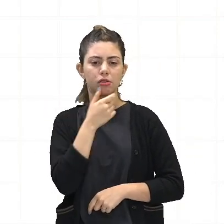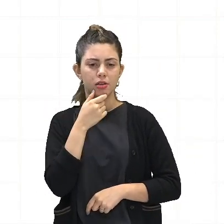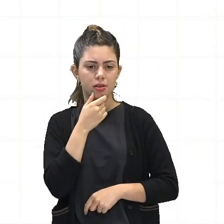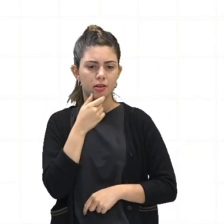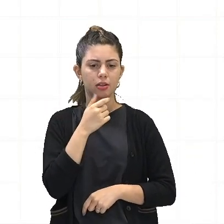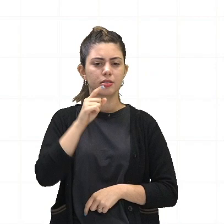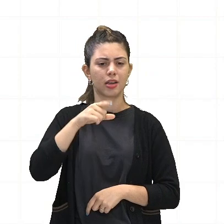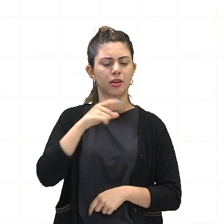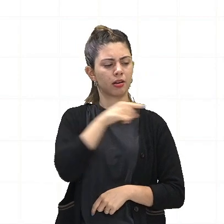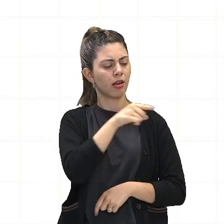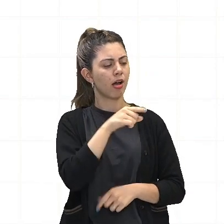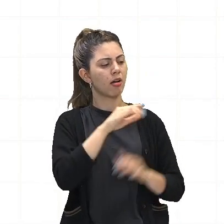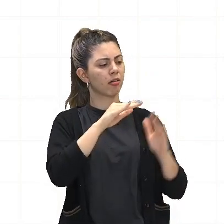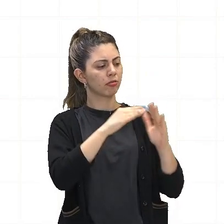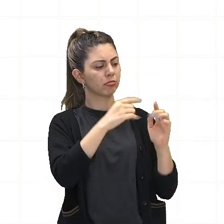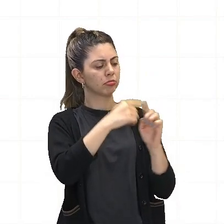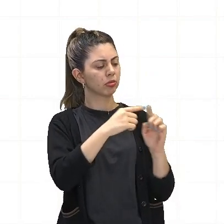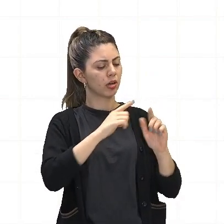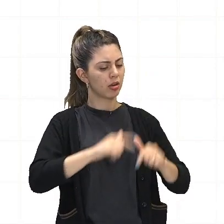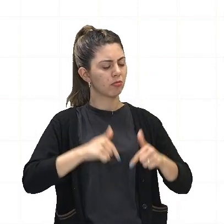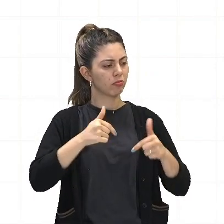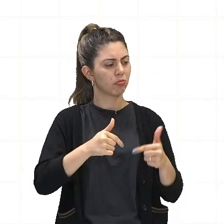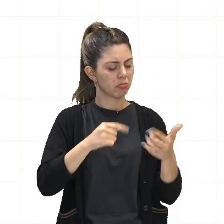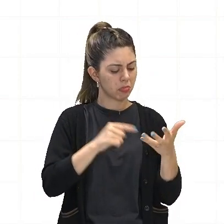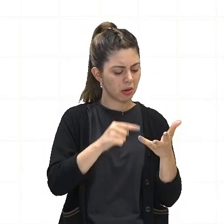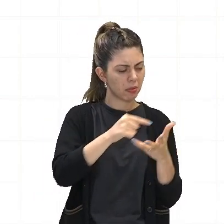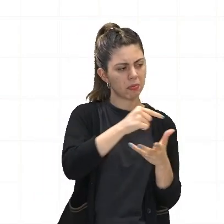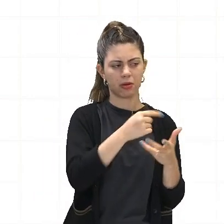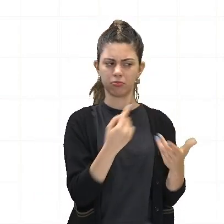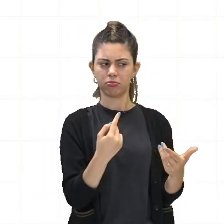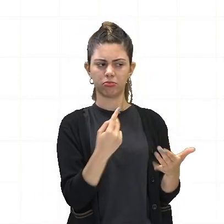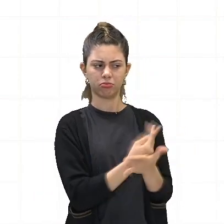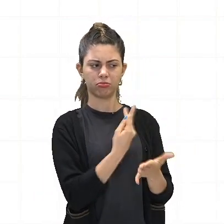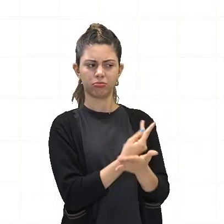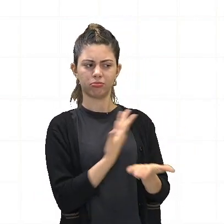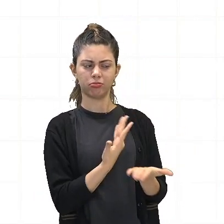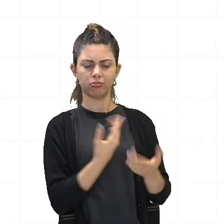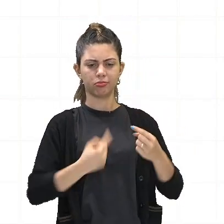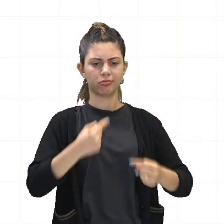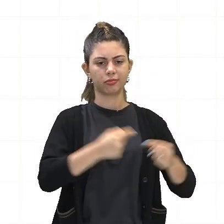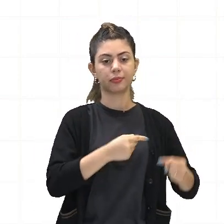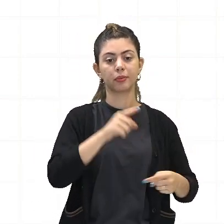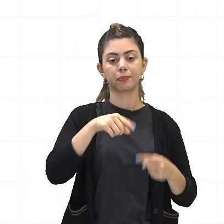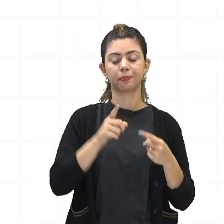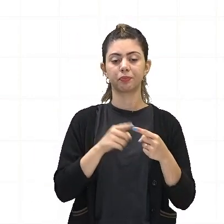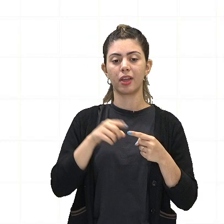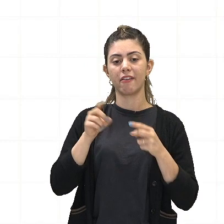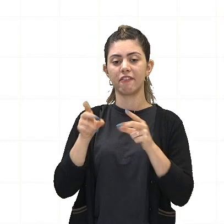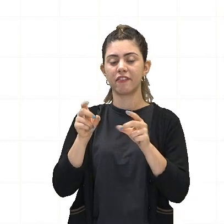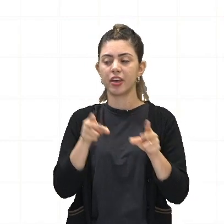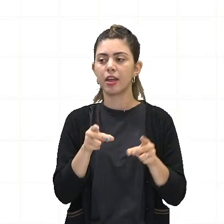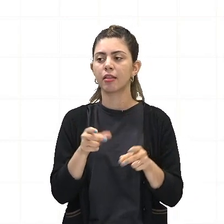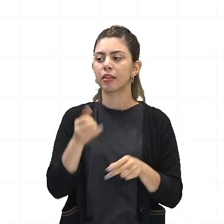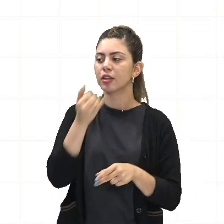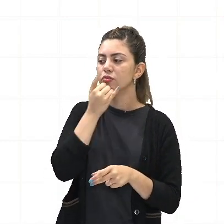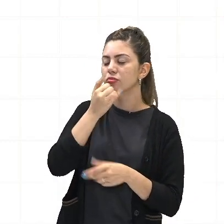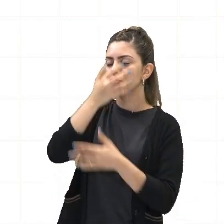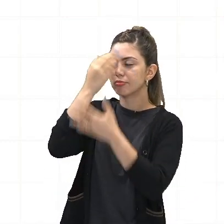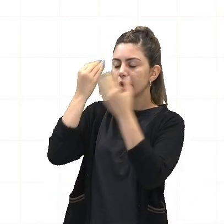No entanto, suas queixas não foram tão para frente como a de Martinho Lutero. Vamos ver os primeiros